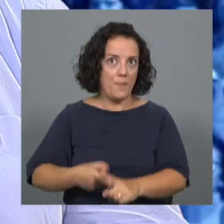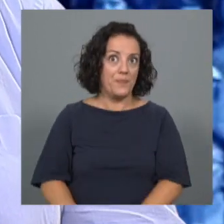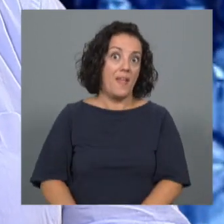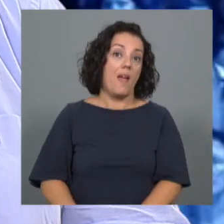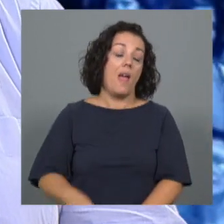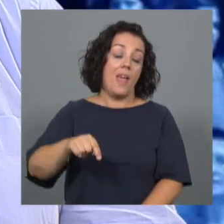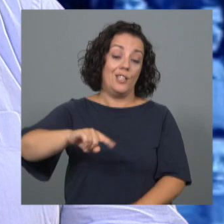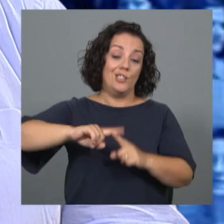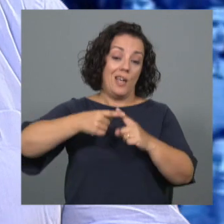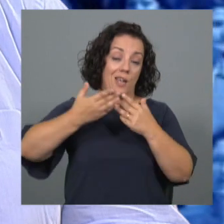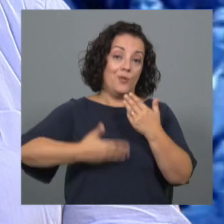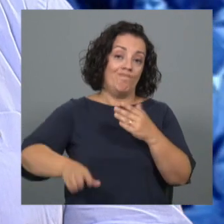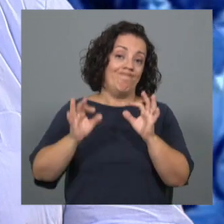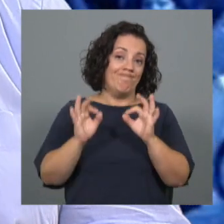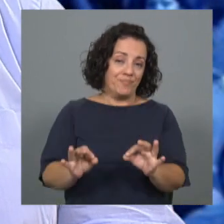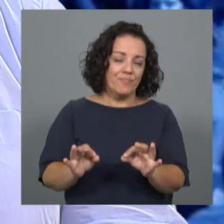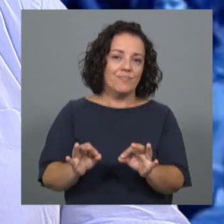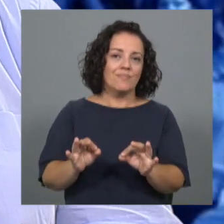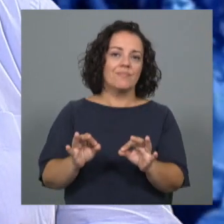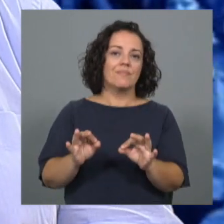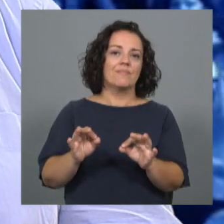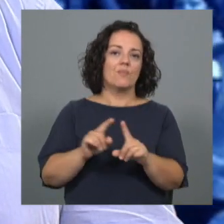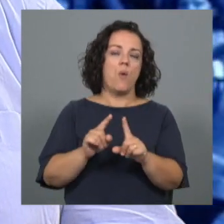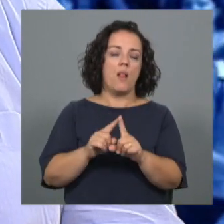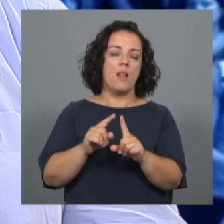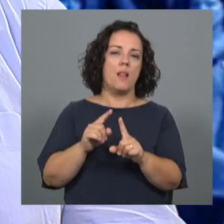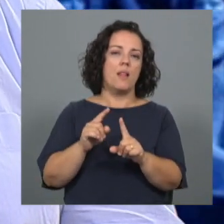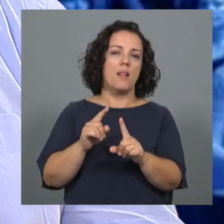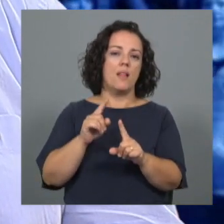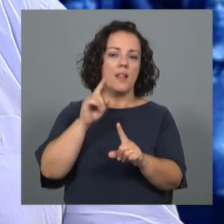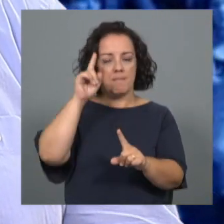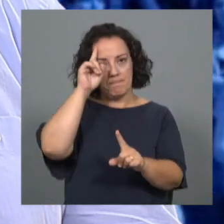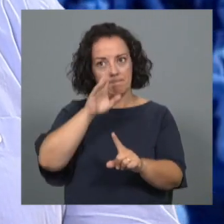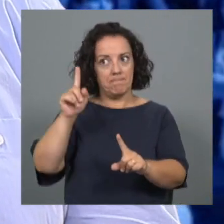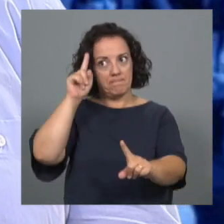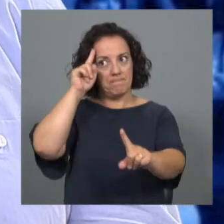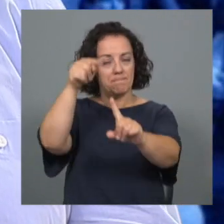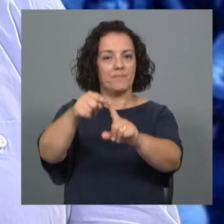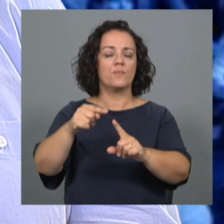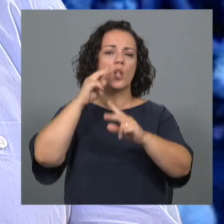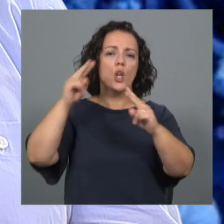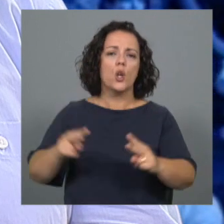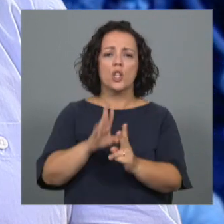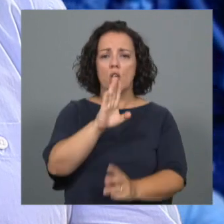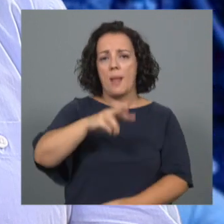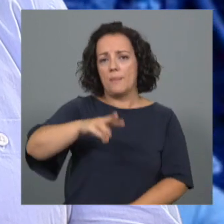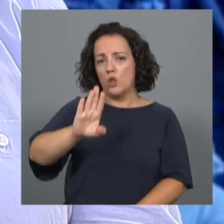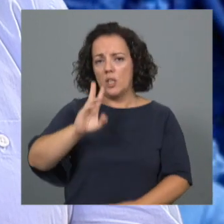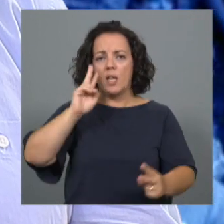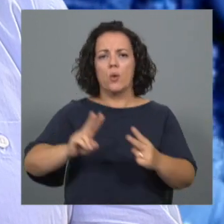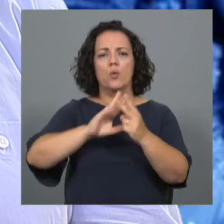inspirado este próximo ano já com o olhar sobre a Jornada Mundial da Juventude, a JMJ em